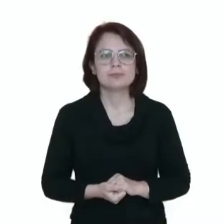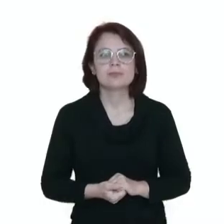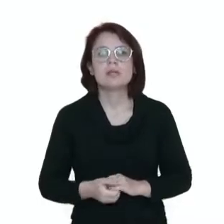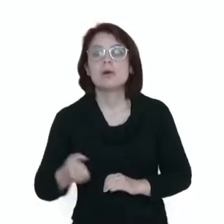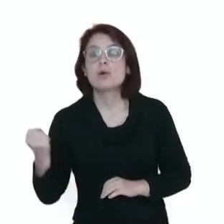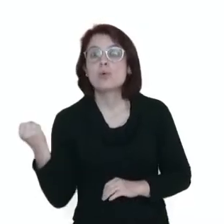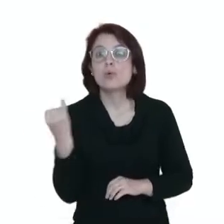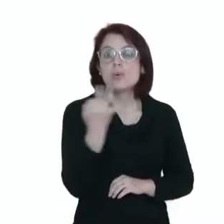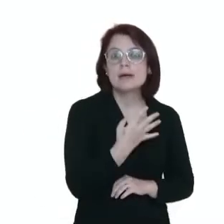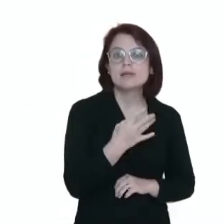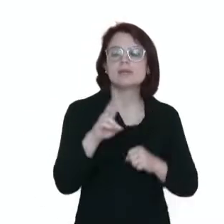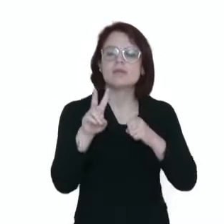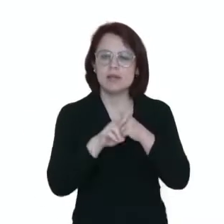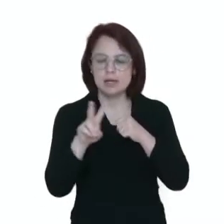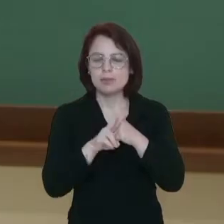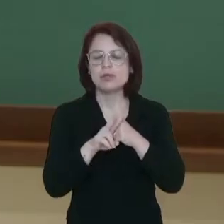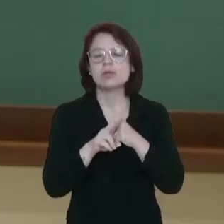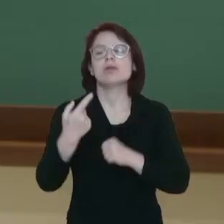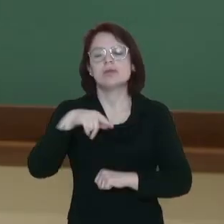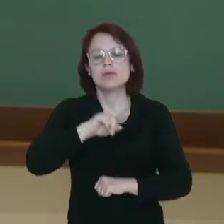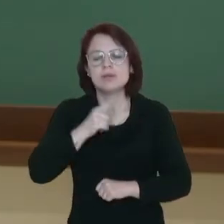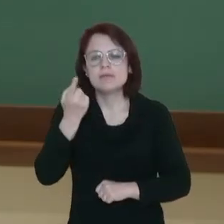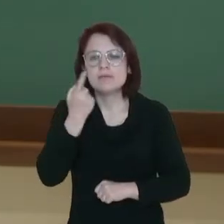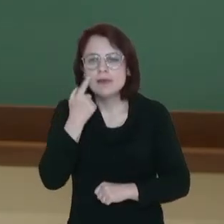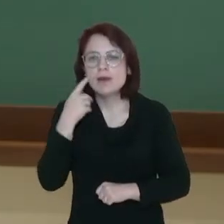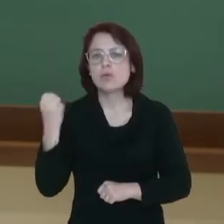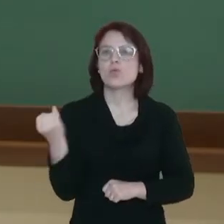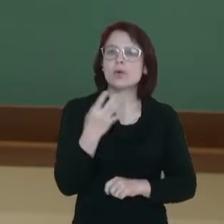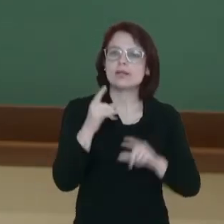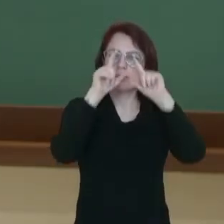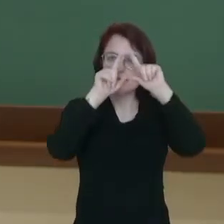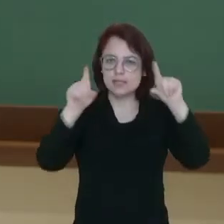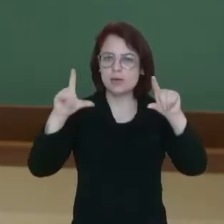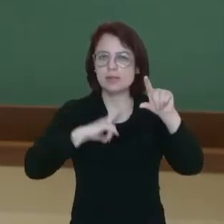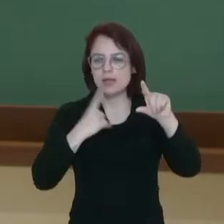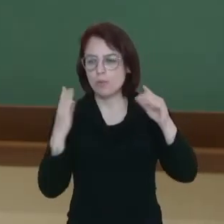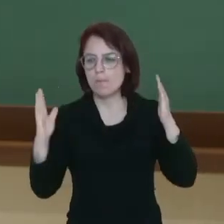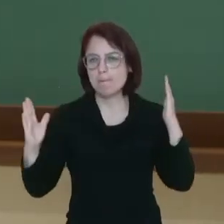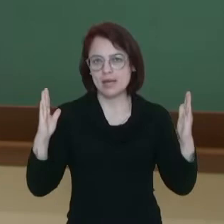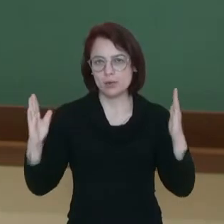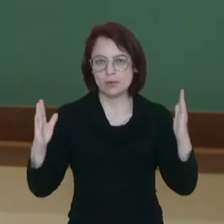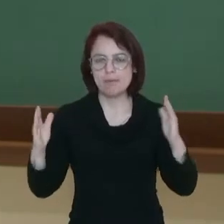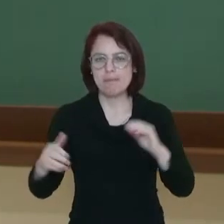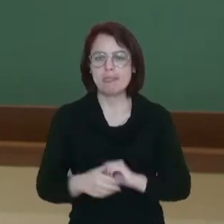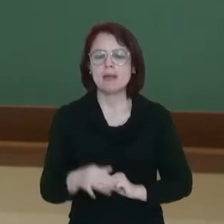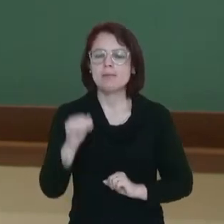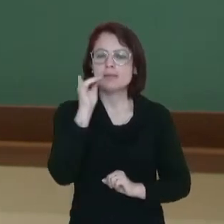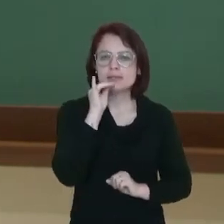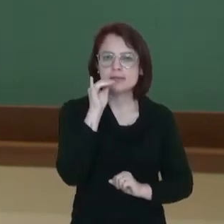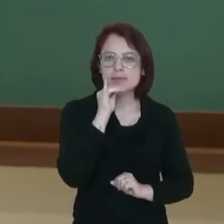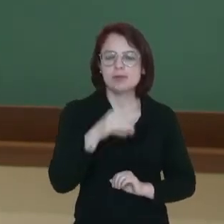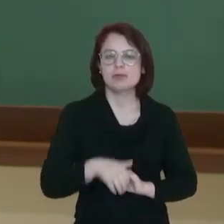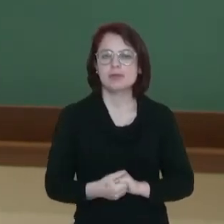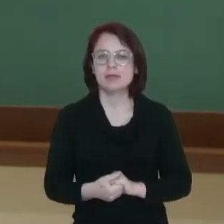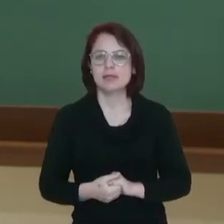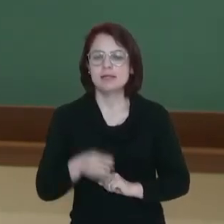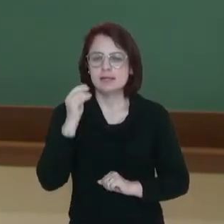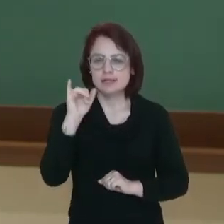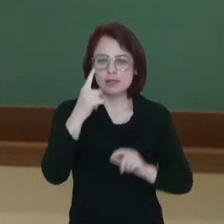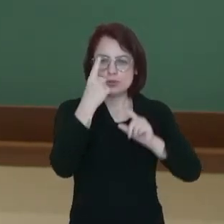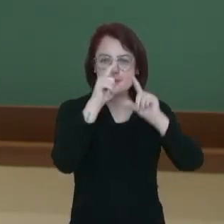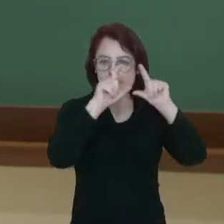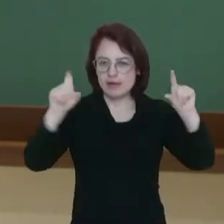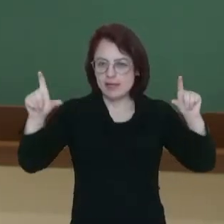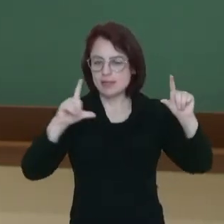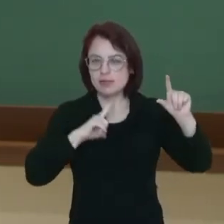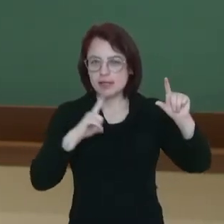de verbos determina quantas orações existem num período. Então, se eu tenho lá numa frase dois verbos, eu tenho